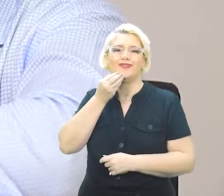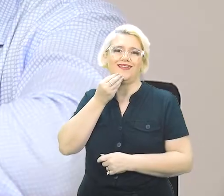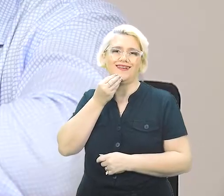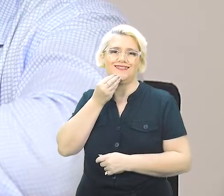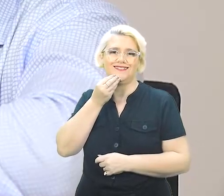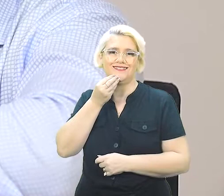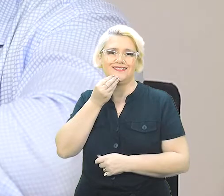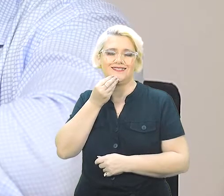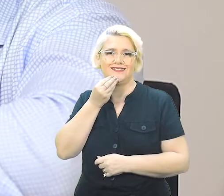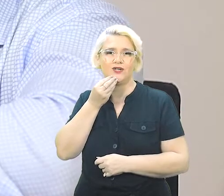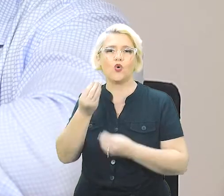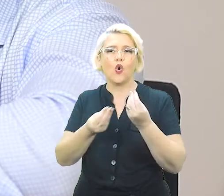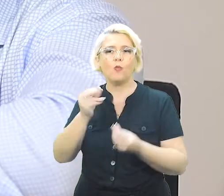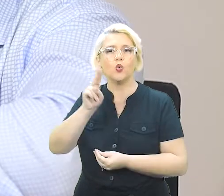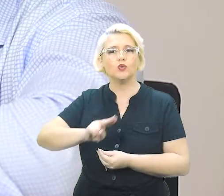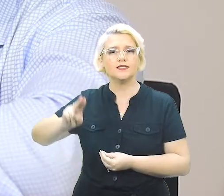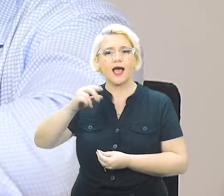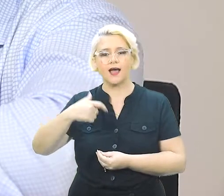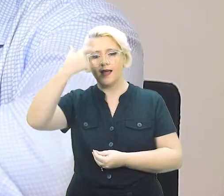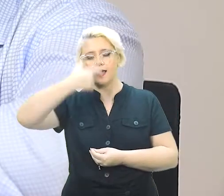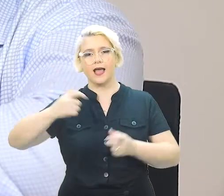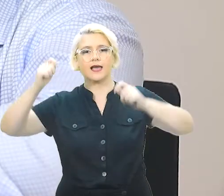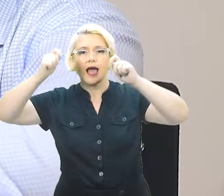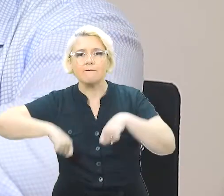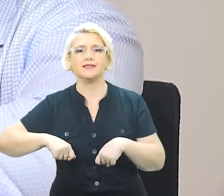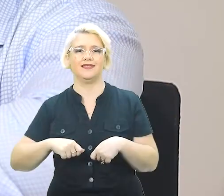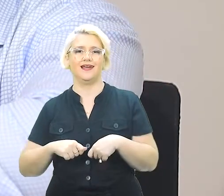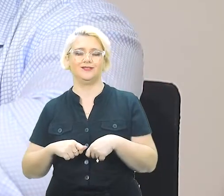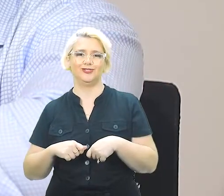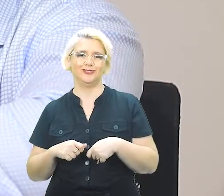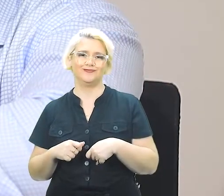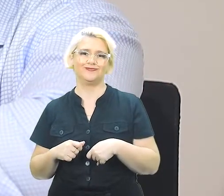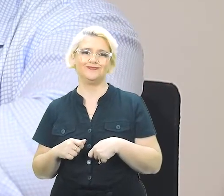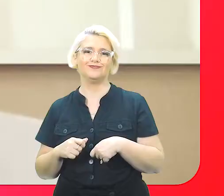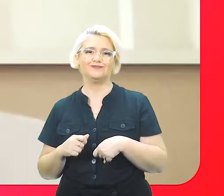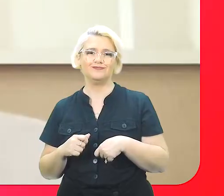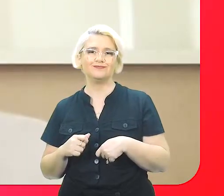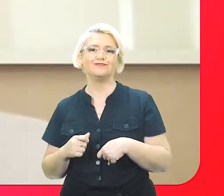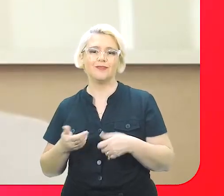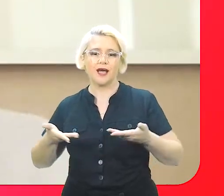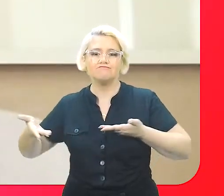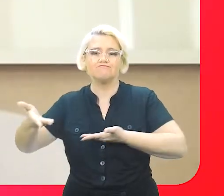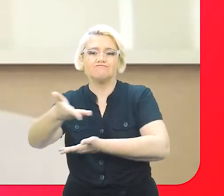oportunidades de utilizarem a sua capacidade para